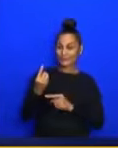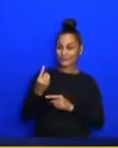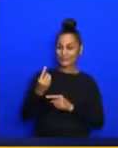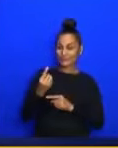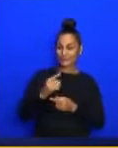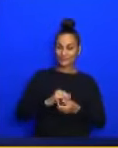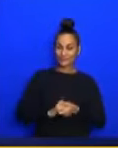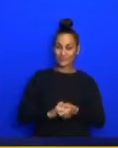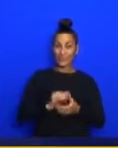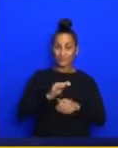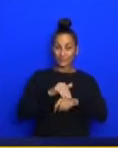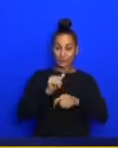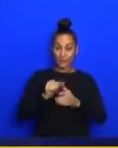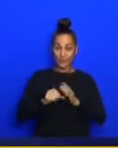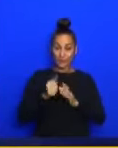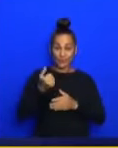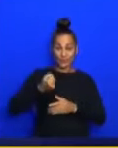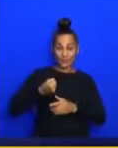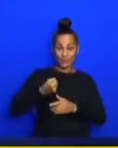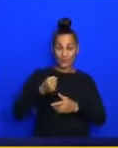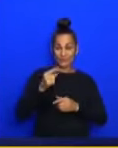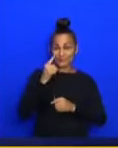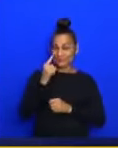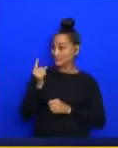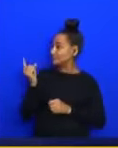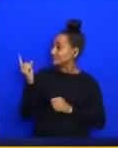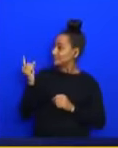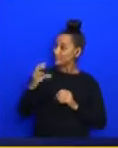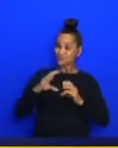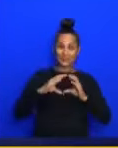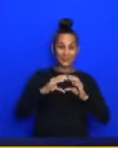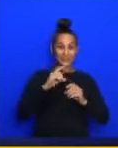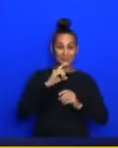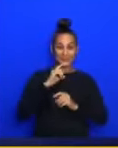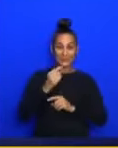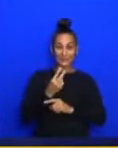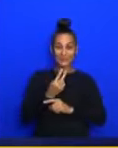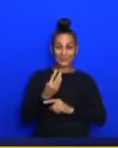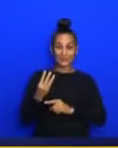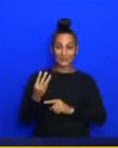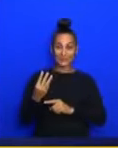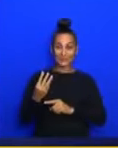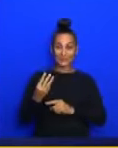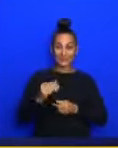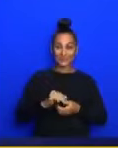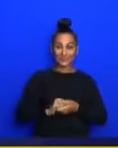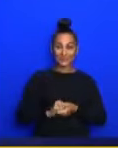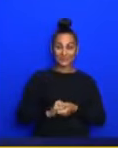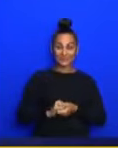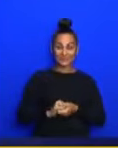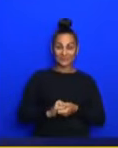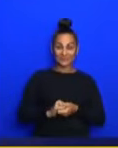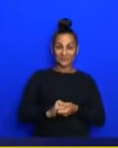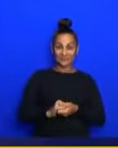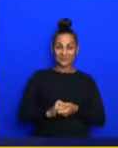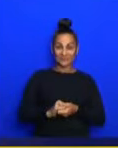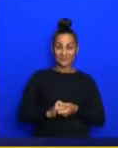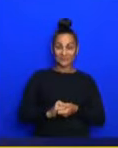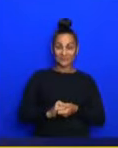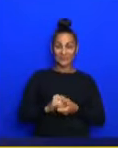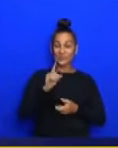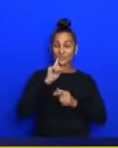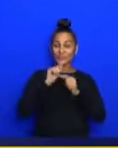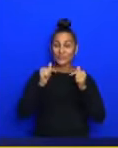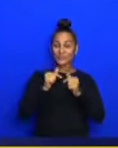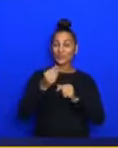31. Vamos chamar o primeiro número. Bola verde, 23. Verde, 23.